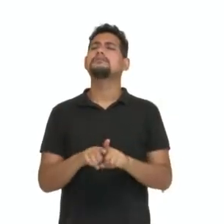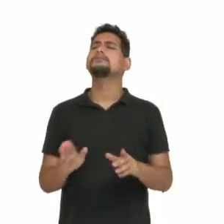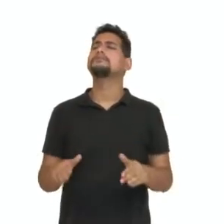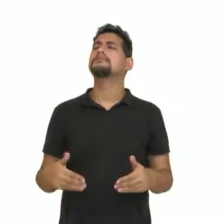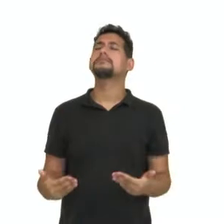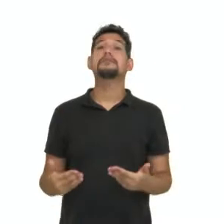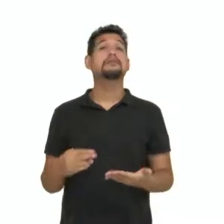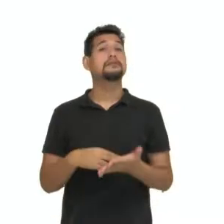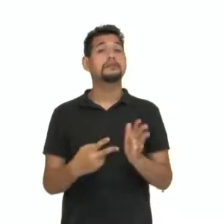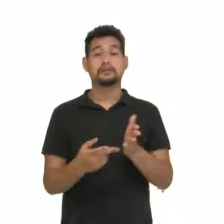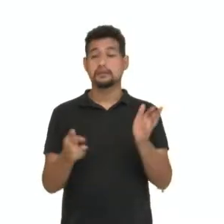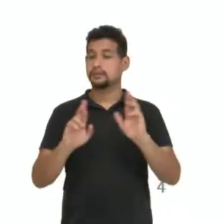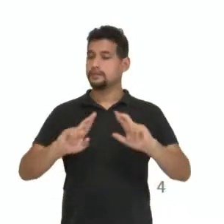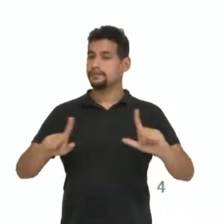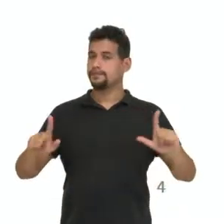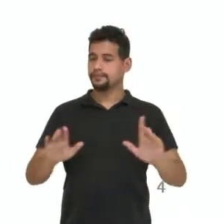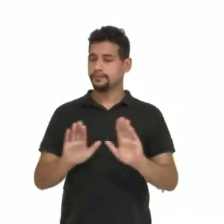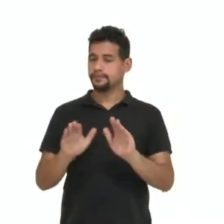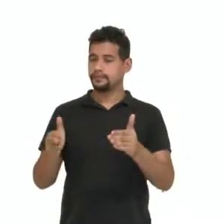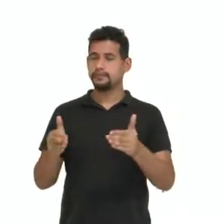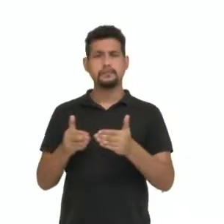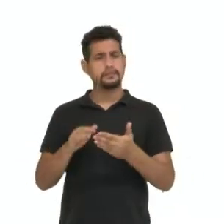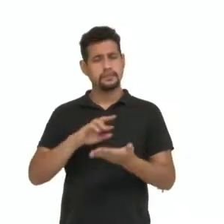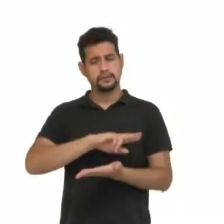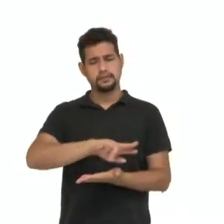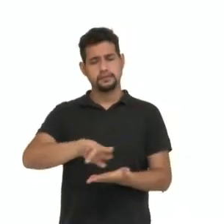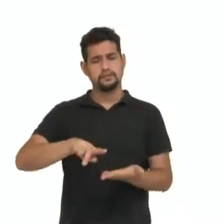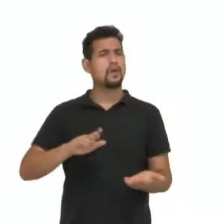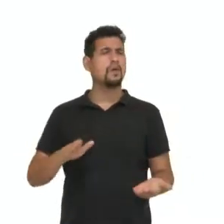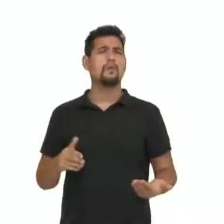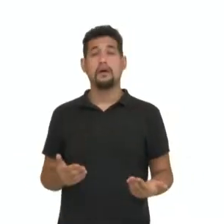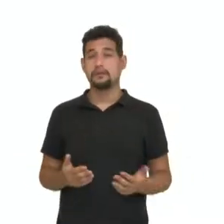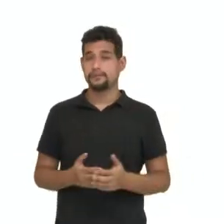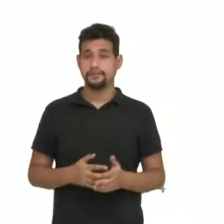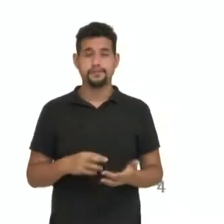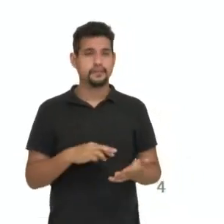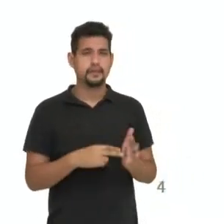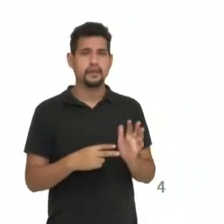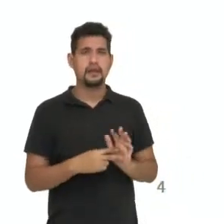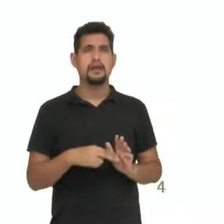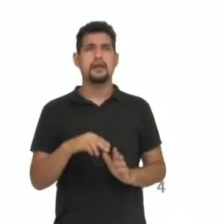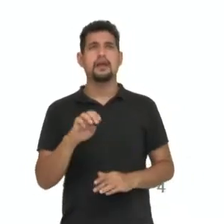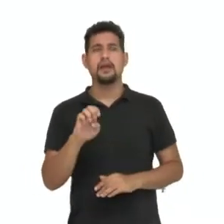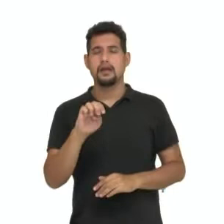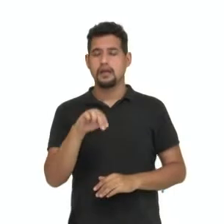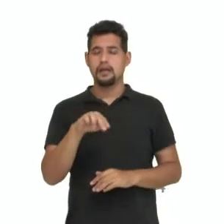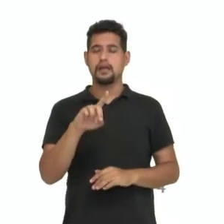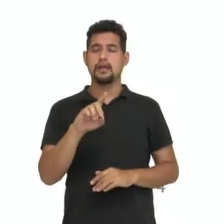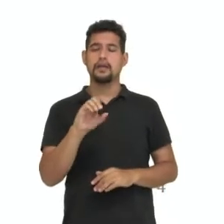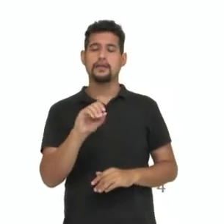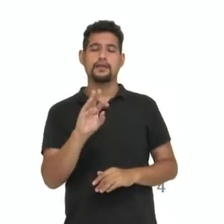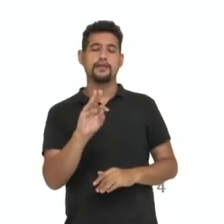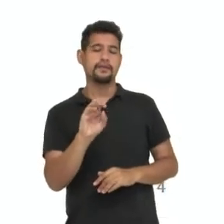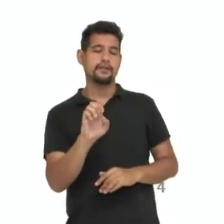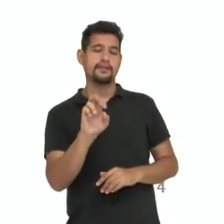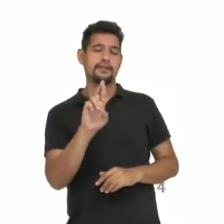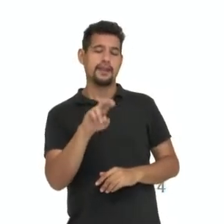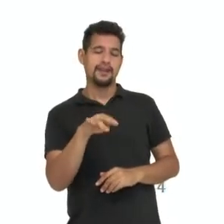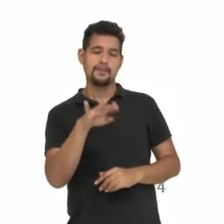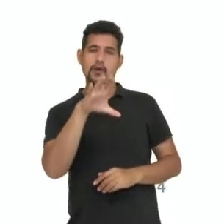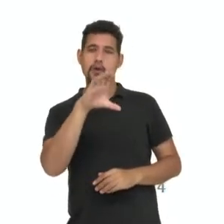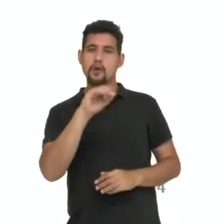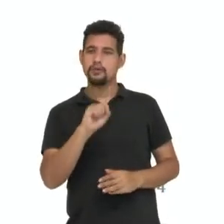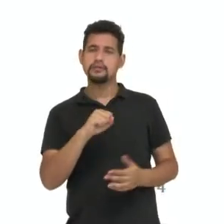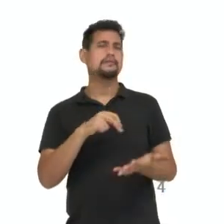que permitem diferenciar esse grupo dos demais, tá? Então, são endotérmicos, né? São endotérmicos, isso quer dizer que conseguem manter